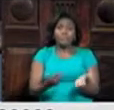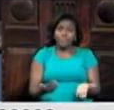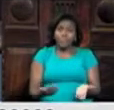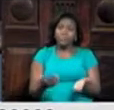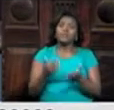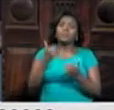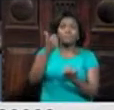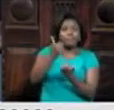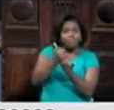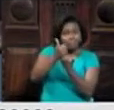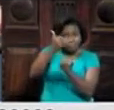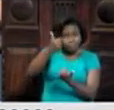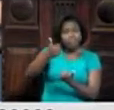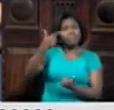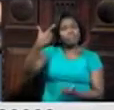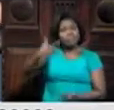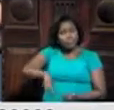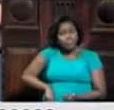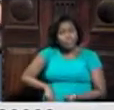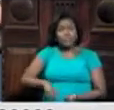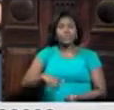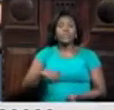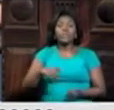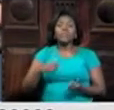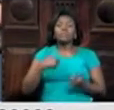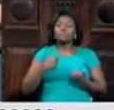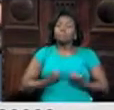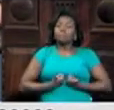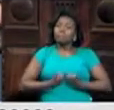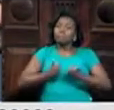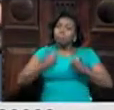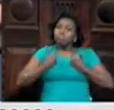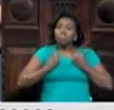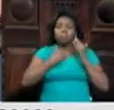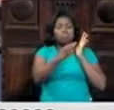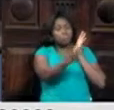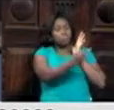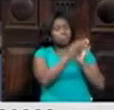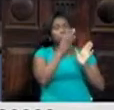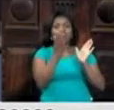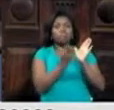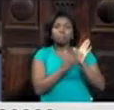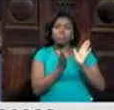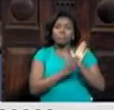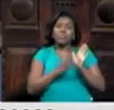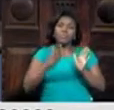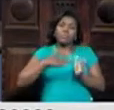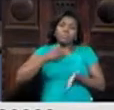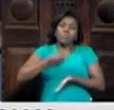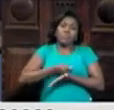Nosso apelo mais uma vez, e já fiz com muito orgulho a minha assinatura, mais do que meu dever